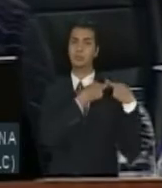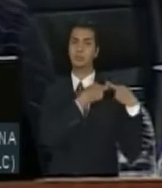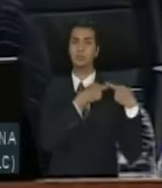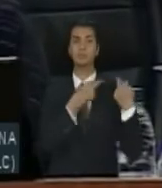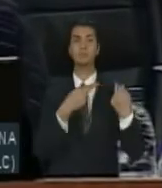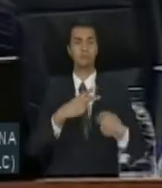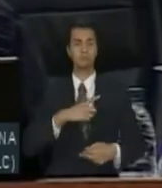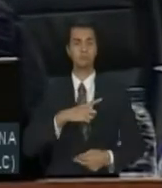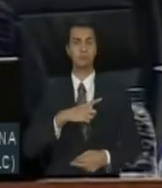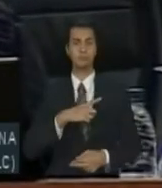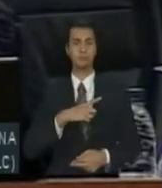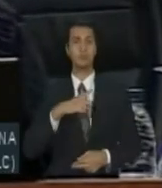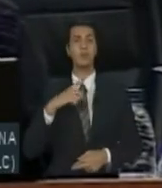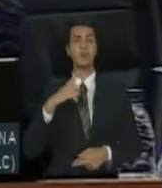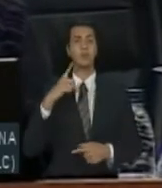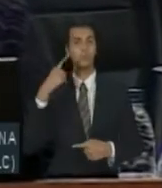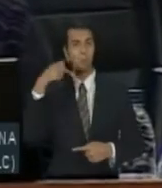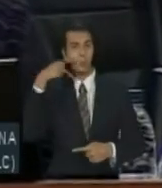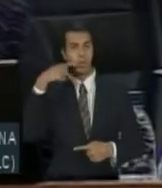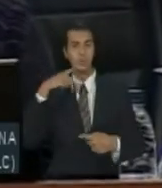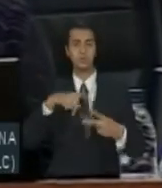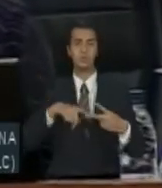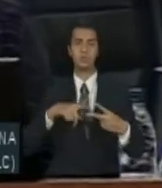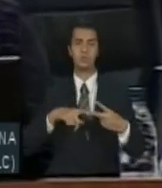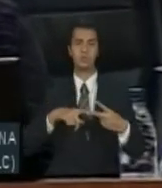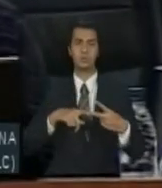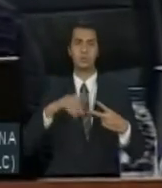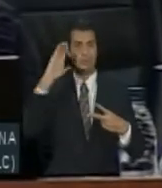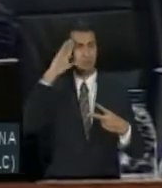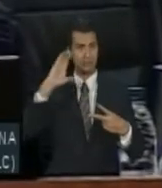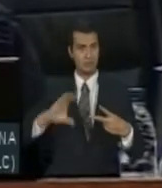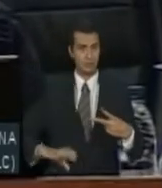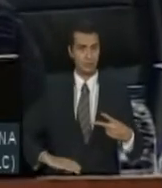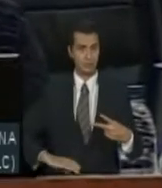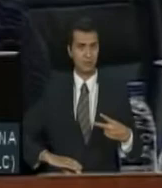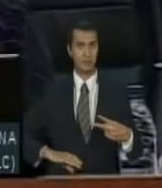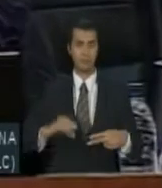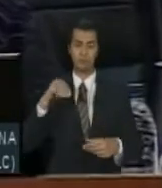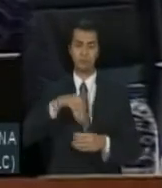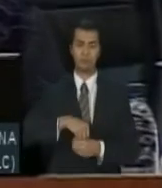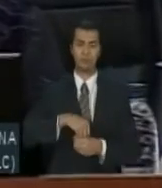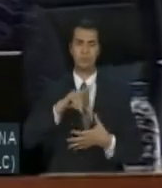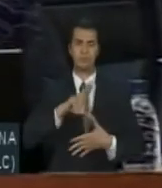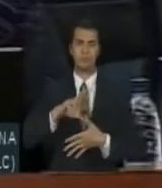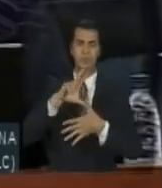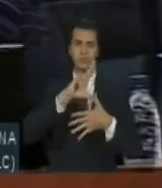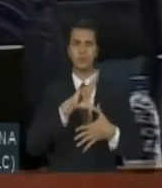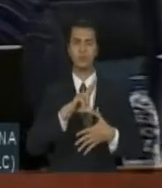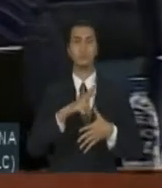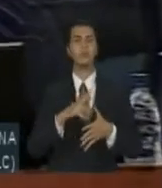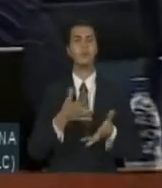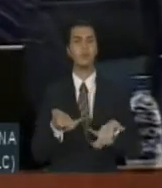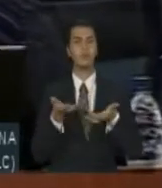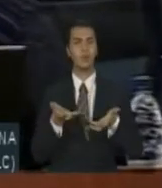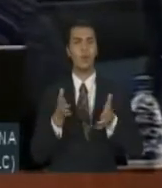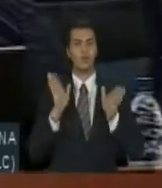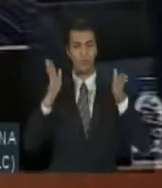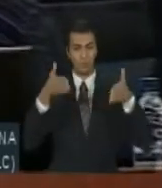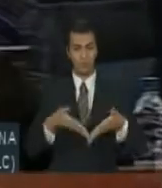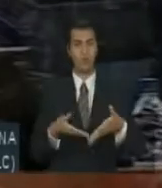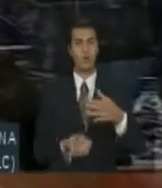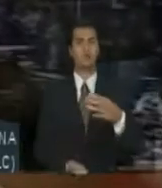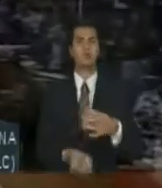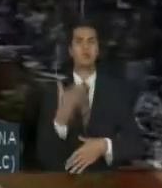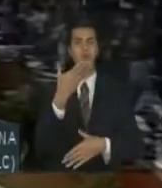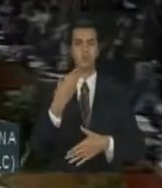responsabilidade política e como cidadãos desta América, de colocar esse fórum em